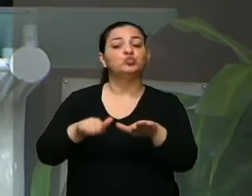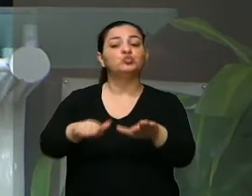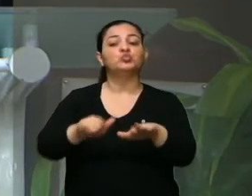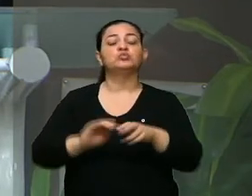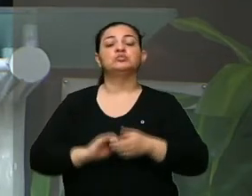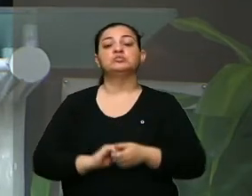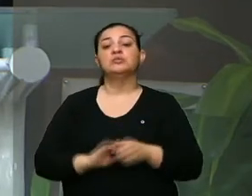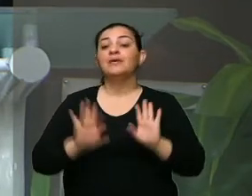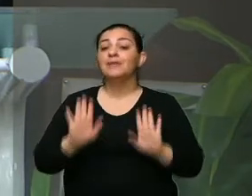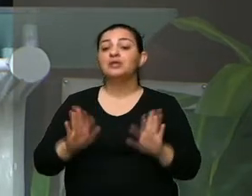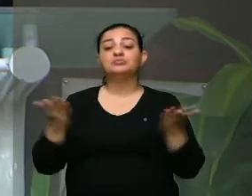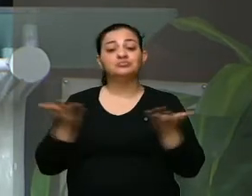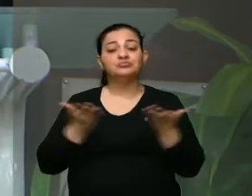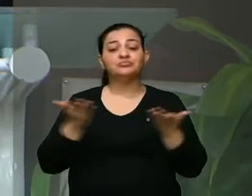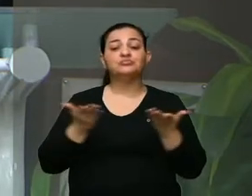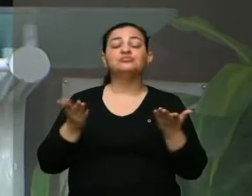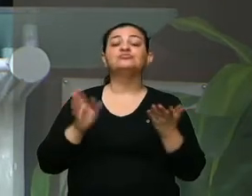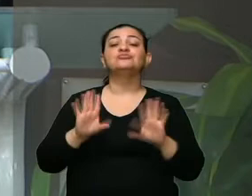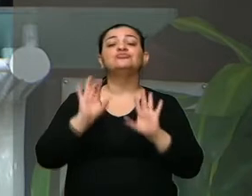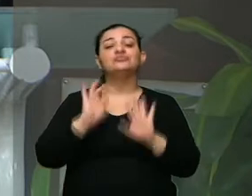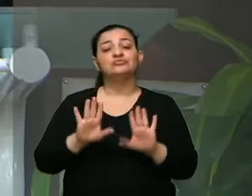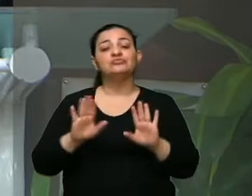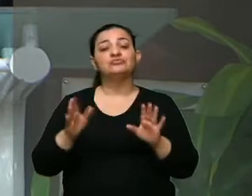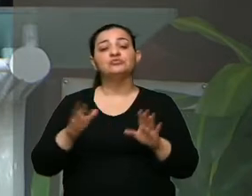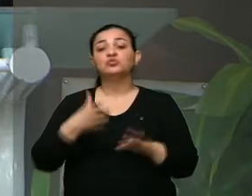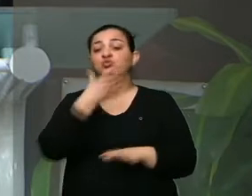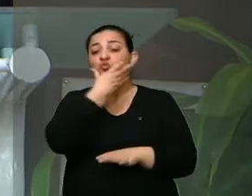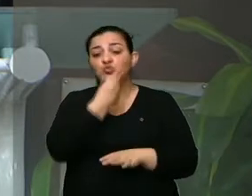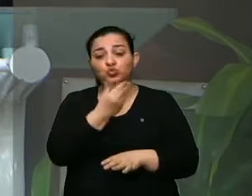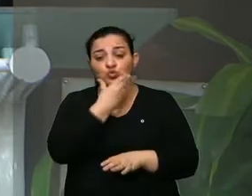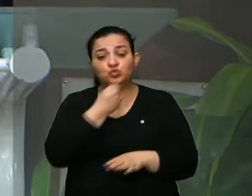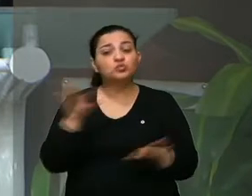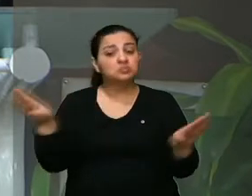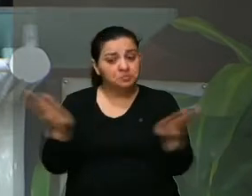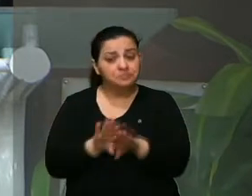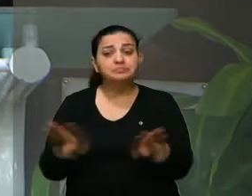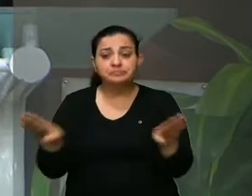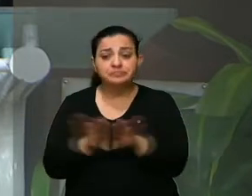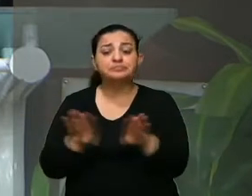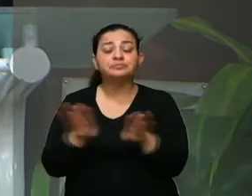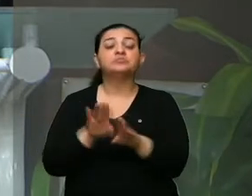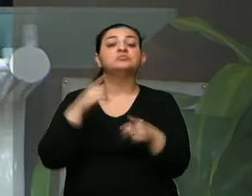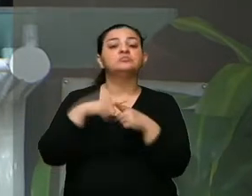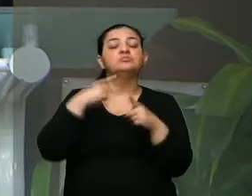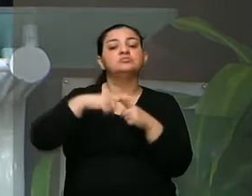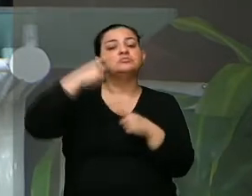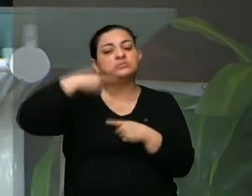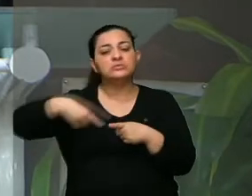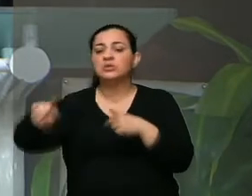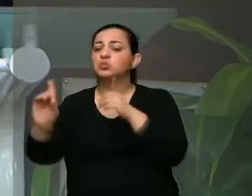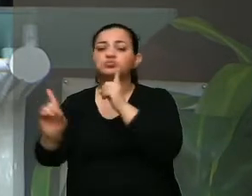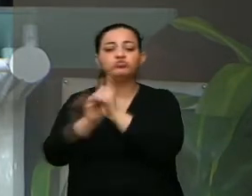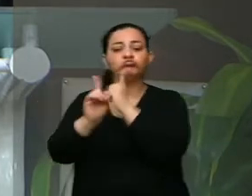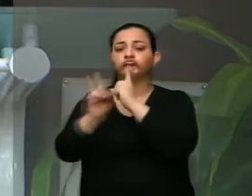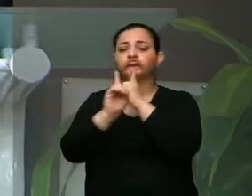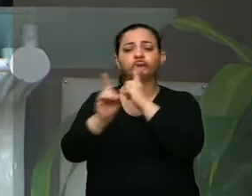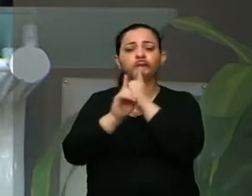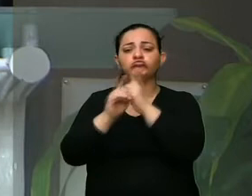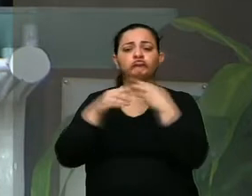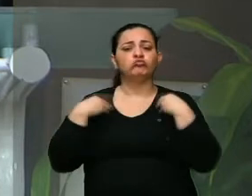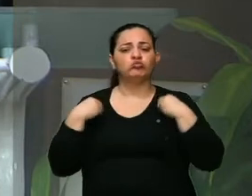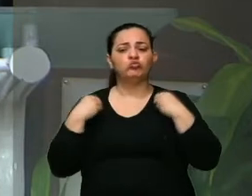mas agora isso já se aplica também para os homens porque você vai não encontra roupa de homem